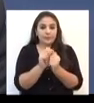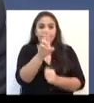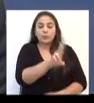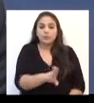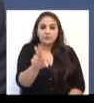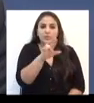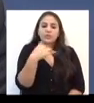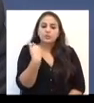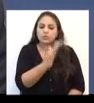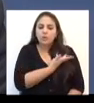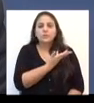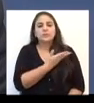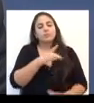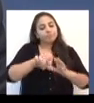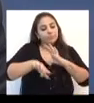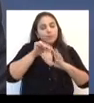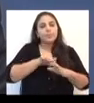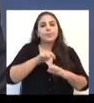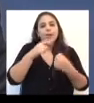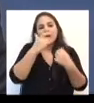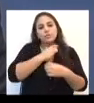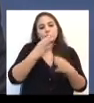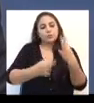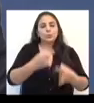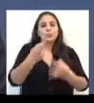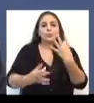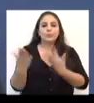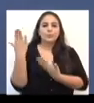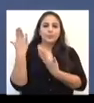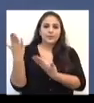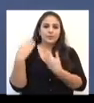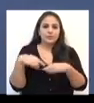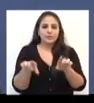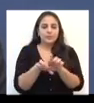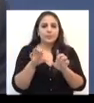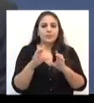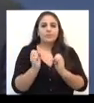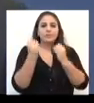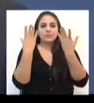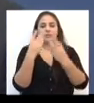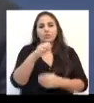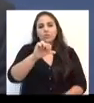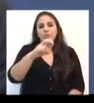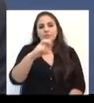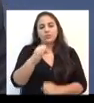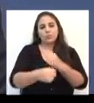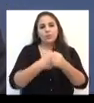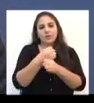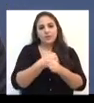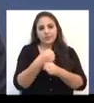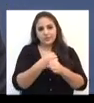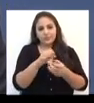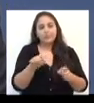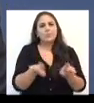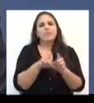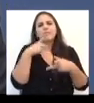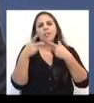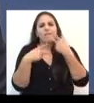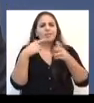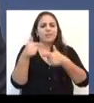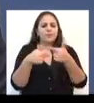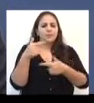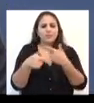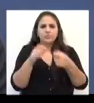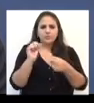nós entendemos que é justa essa homenagem e comemorarmos os 95 anos, destacar alguns trabalhos que a Acisa